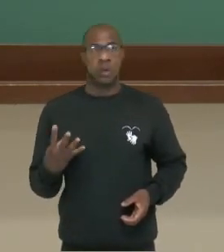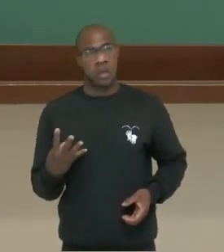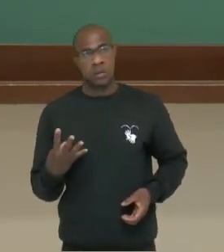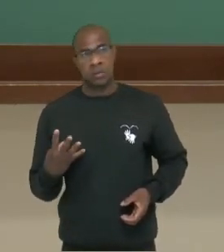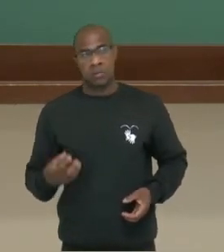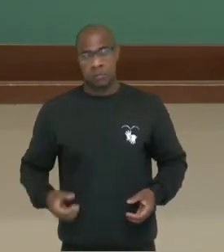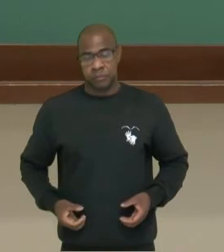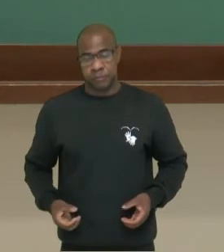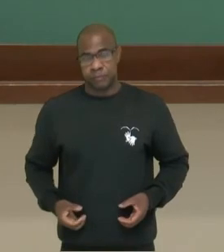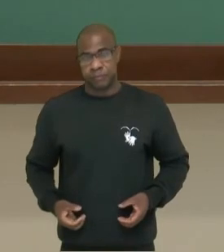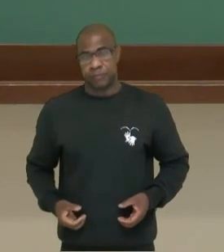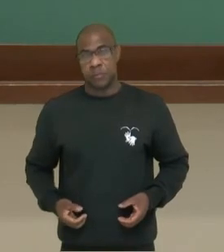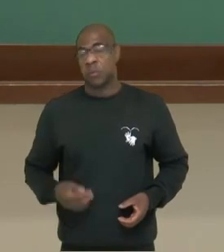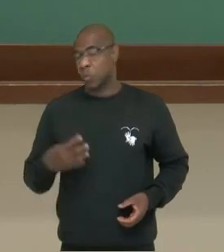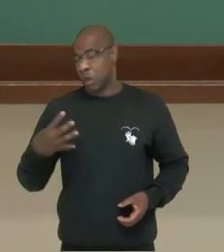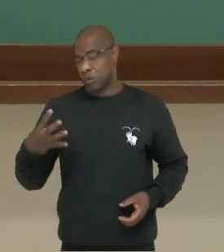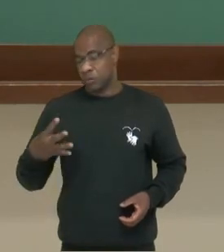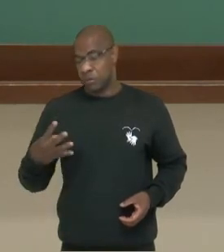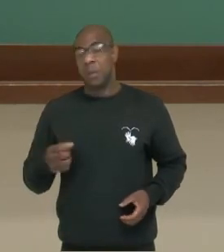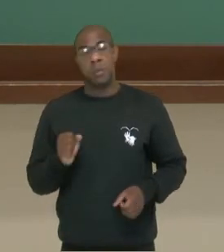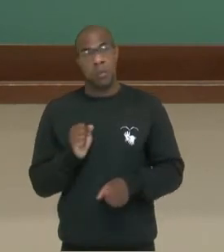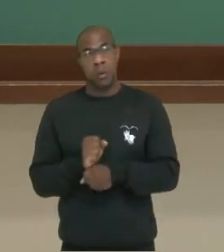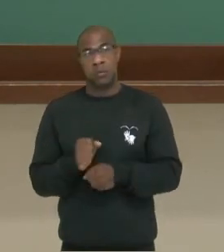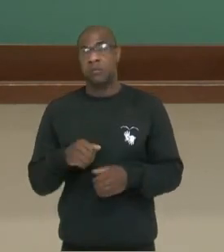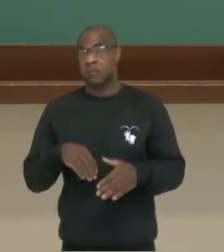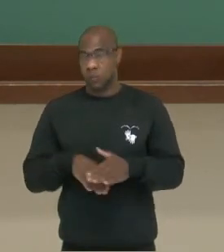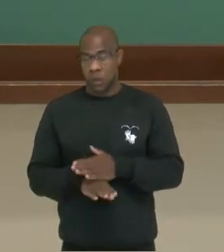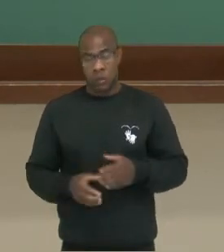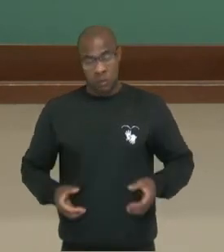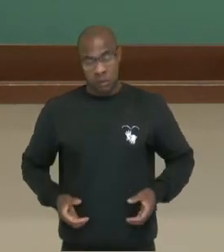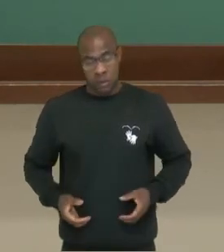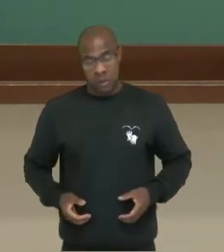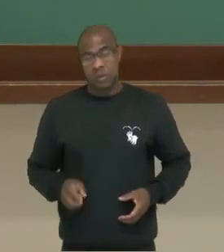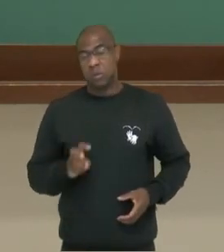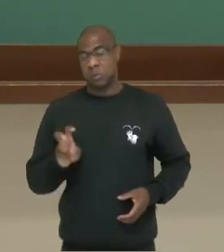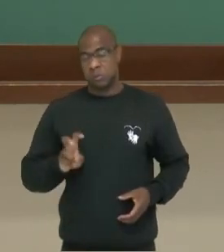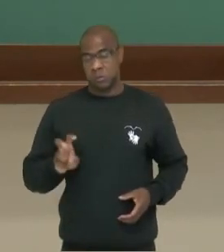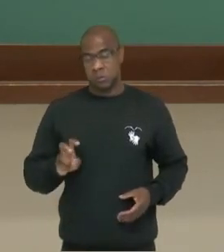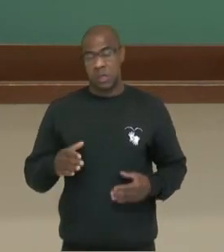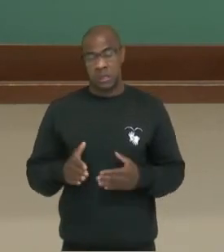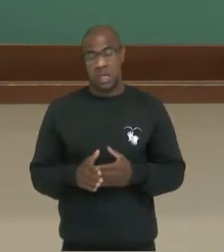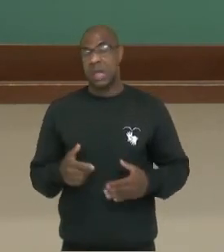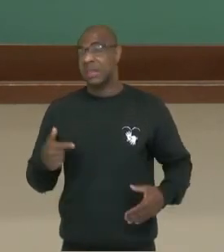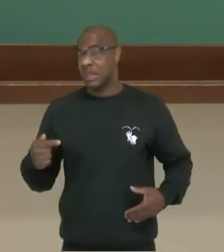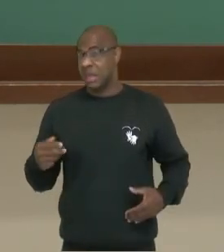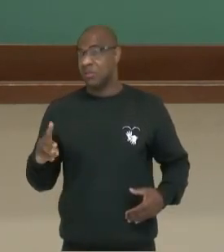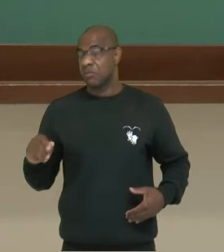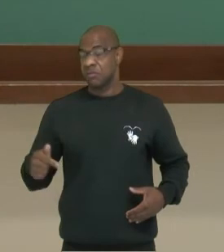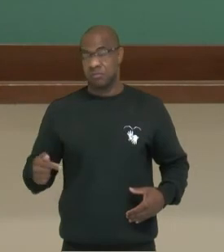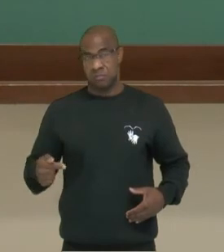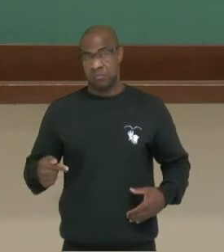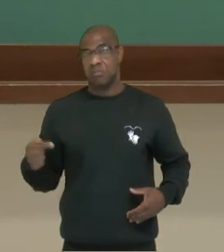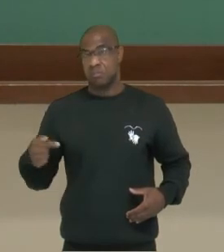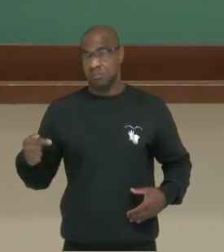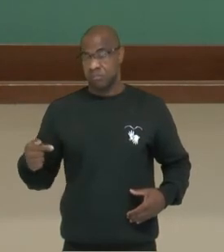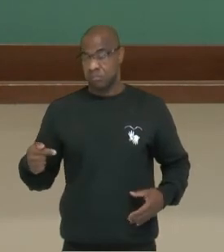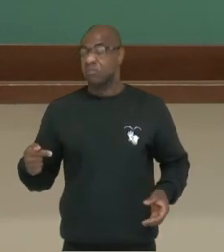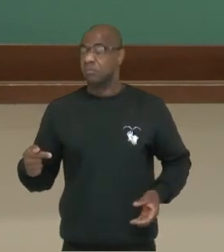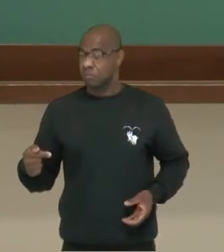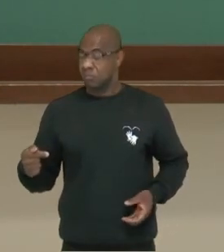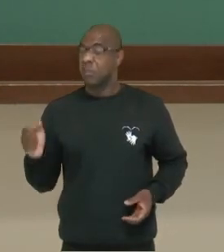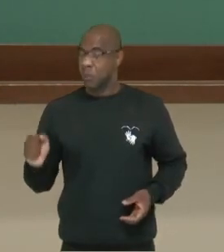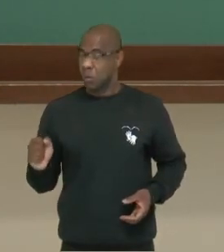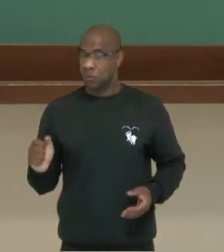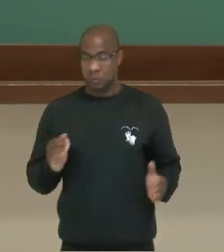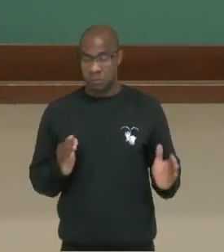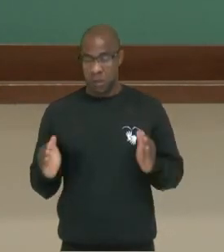liberado no 14º, mas ele pode ficar 15º, 6º, até o 17º, mais ou menos, viável. Então, se ocorrer uma